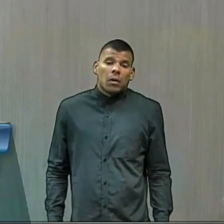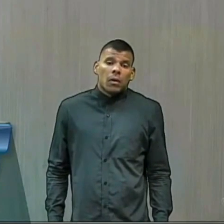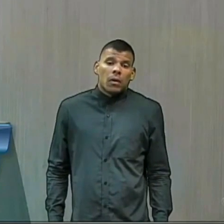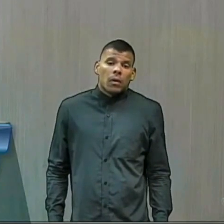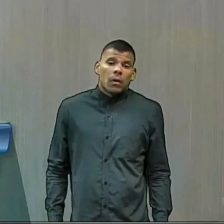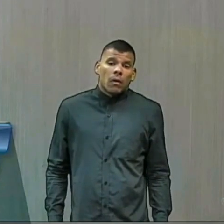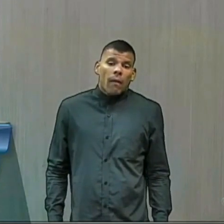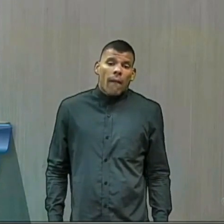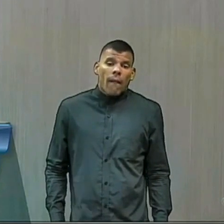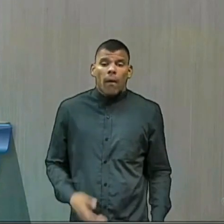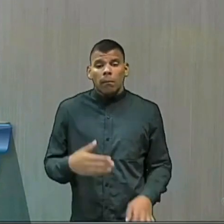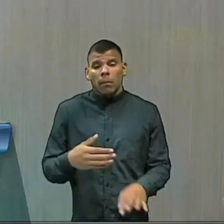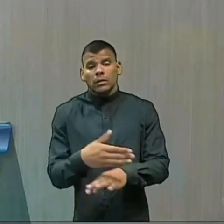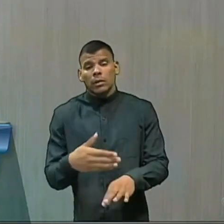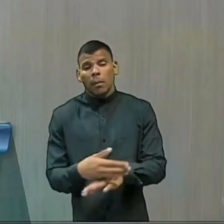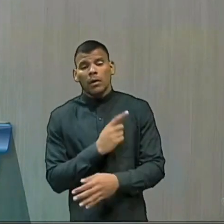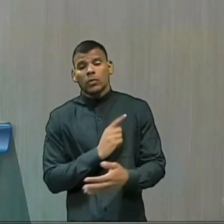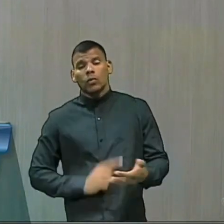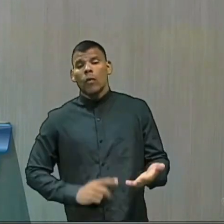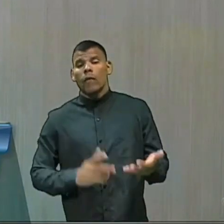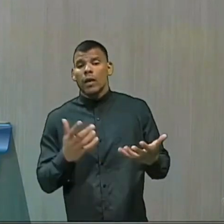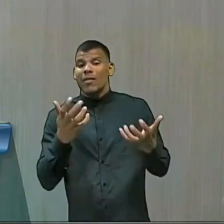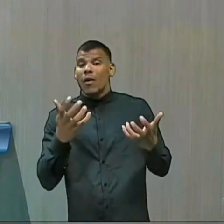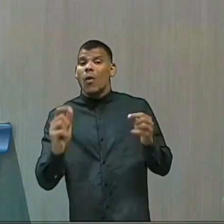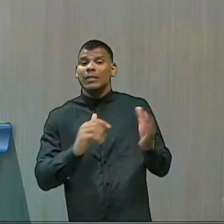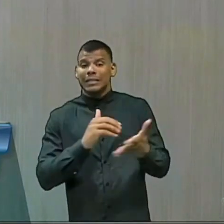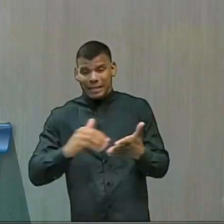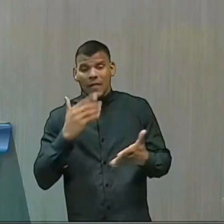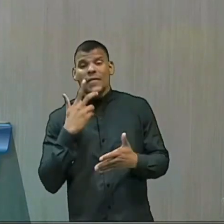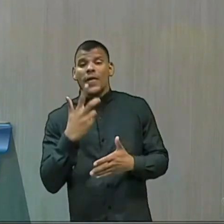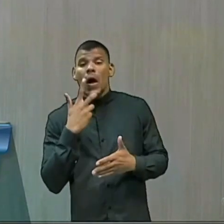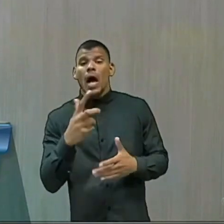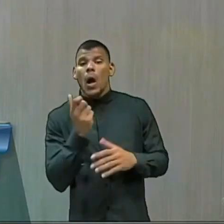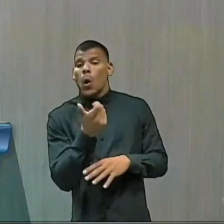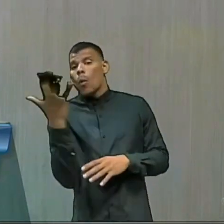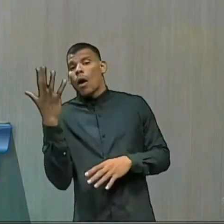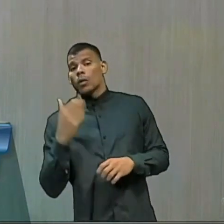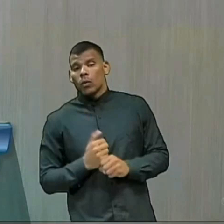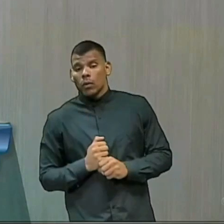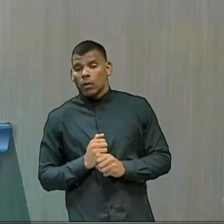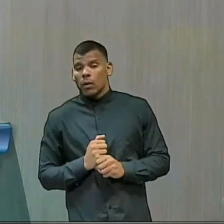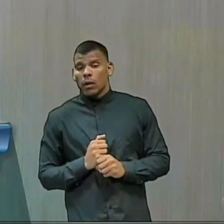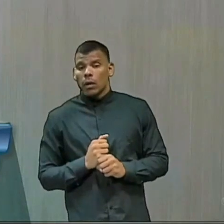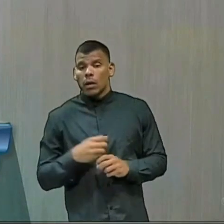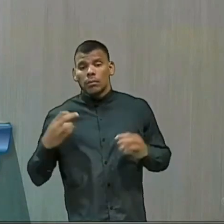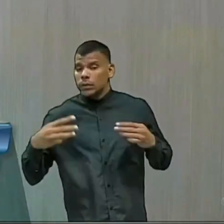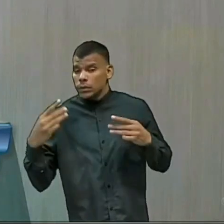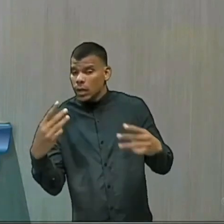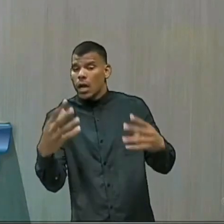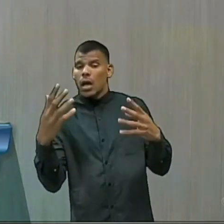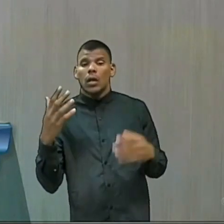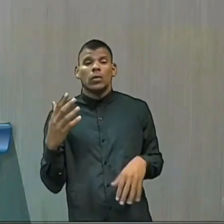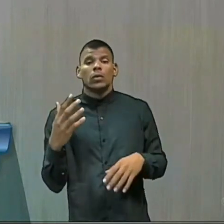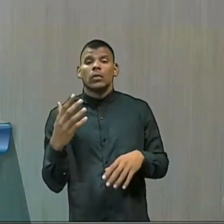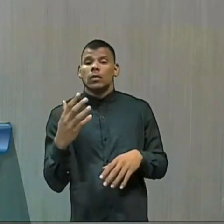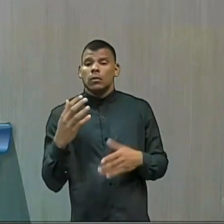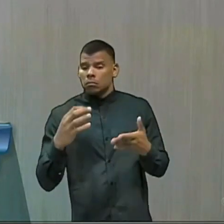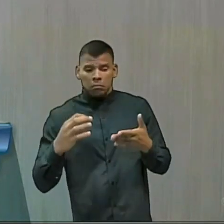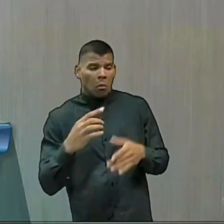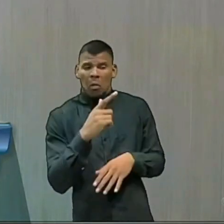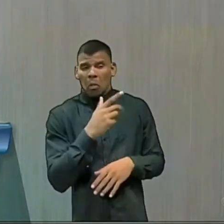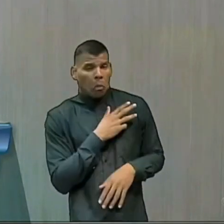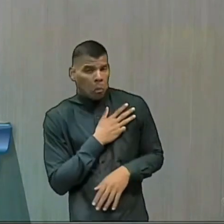governo do estado? O que eu quero que a secretária diga foi quanto ela botou. Se ela foi lá no ministério, acertou com o